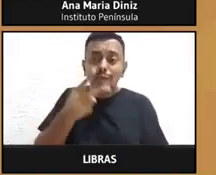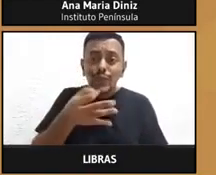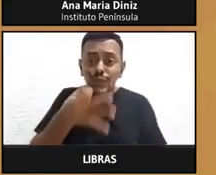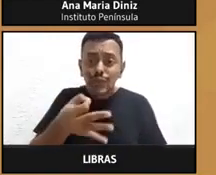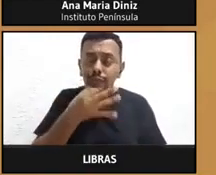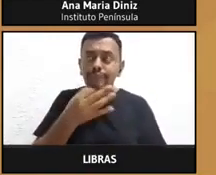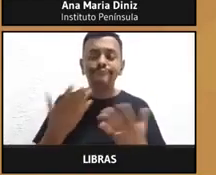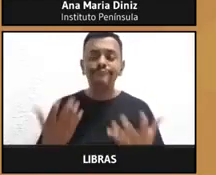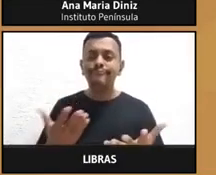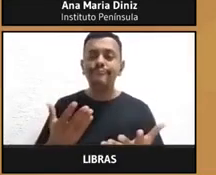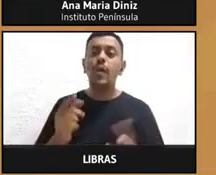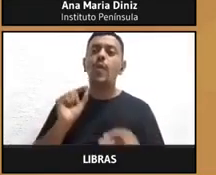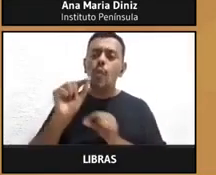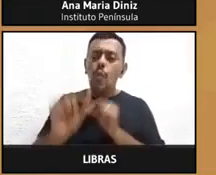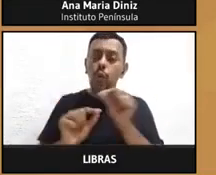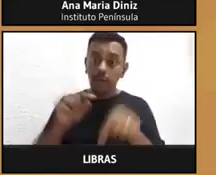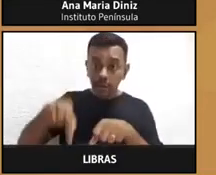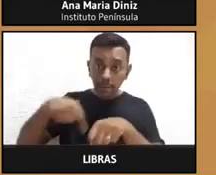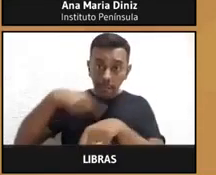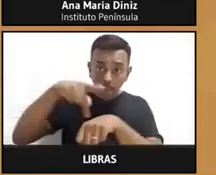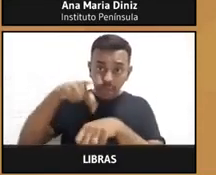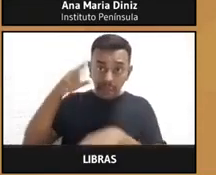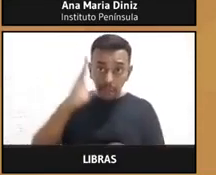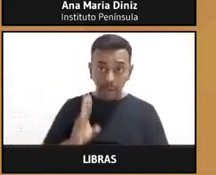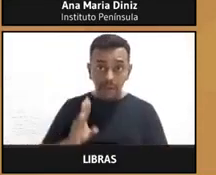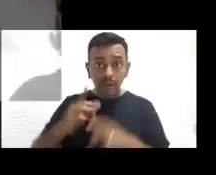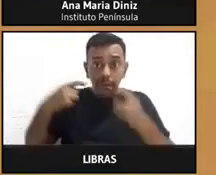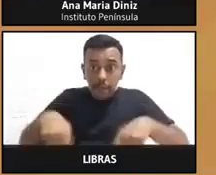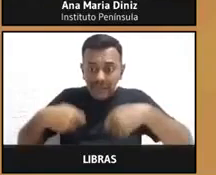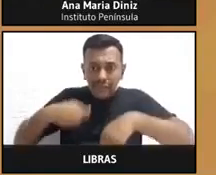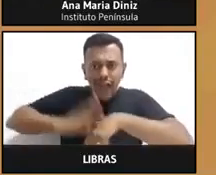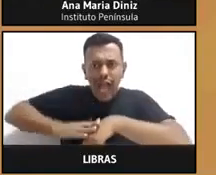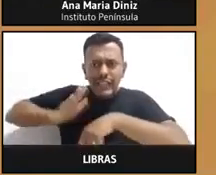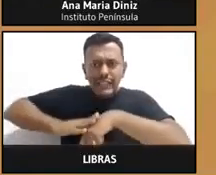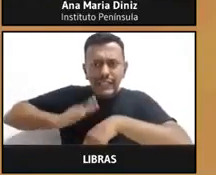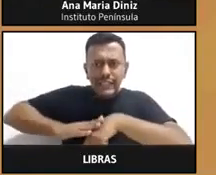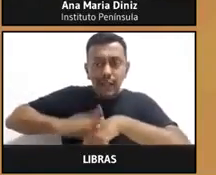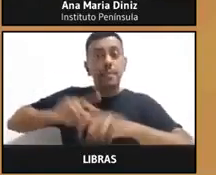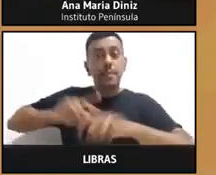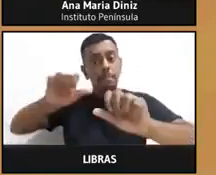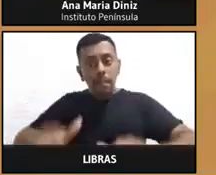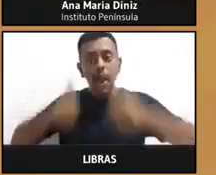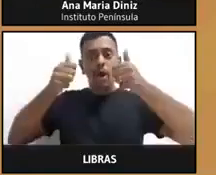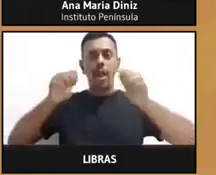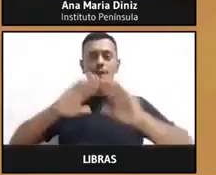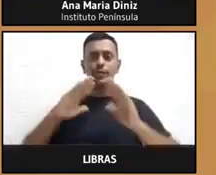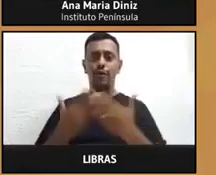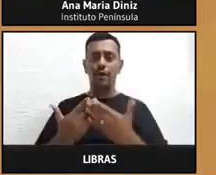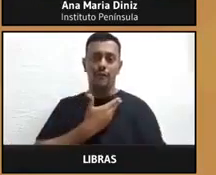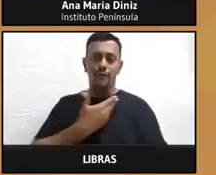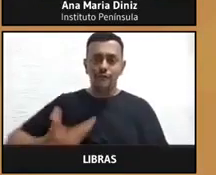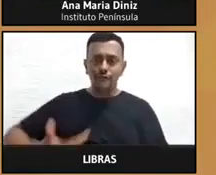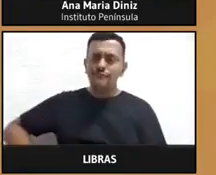mais importante que o Brasil deveria fazer para melhorar o ensino público?